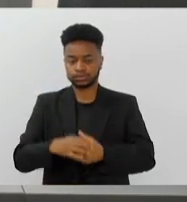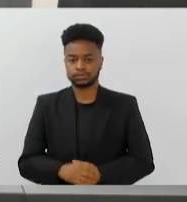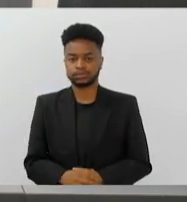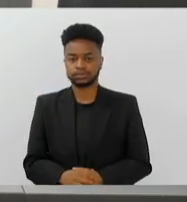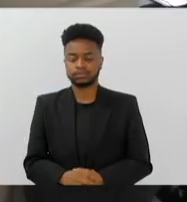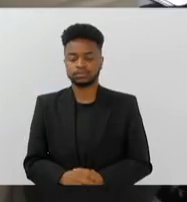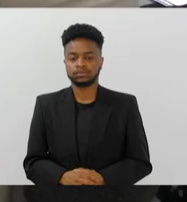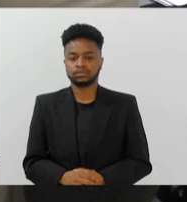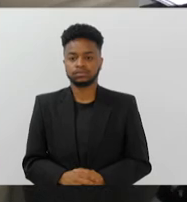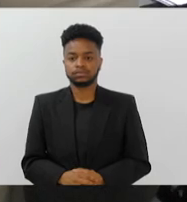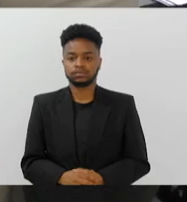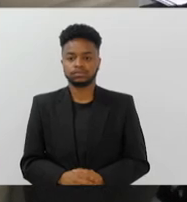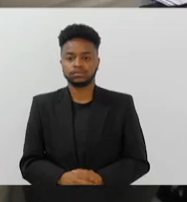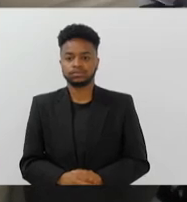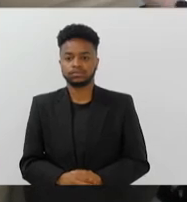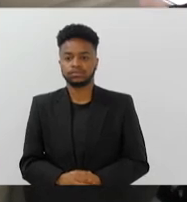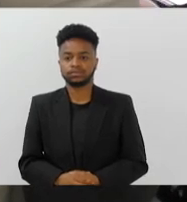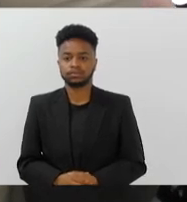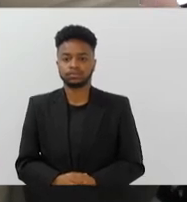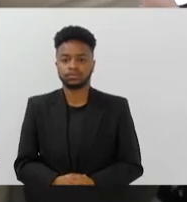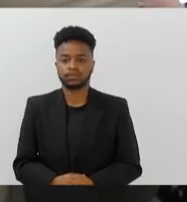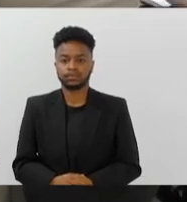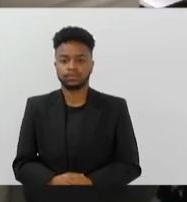Luiz Paulo.